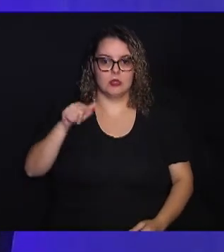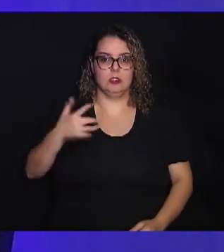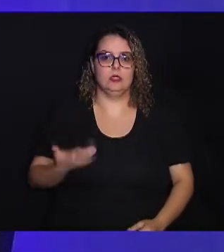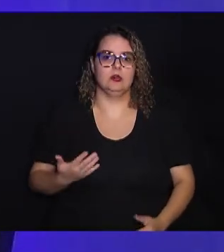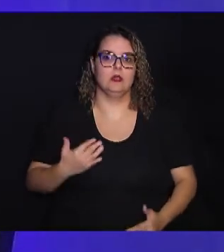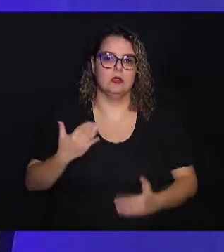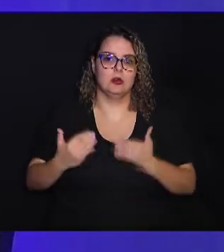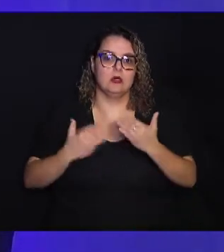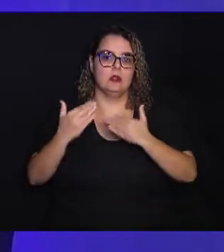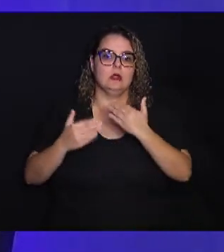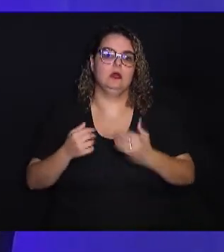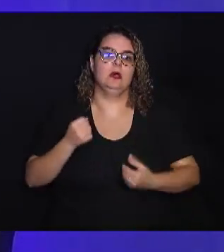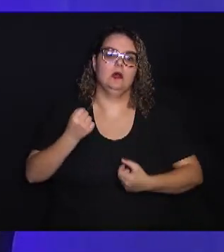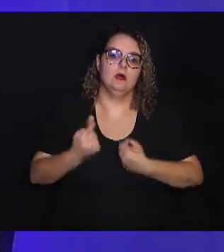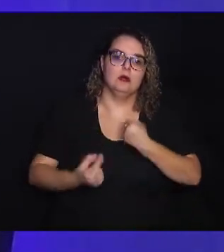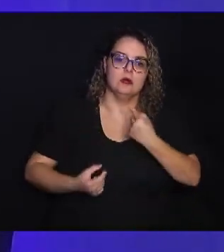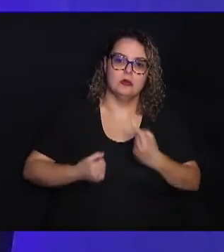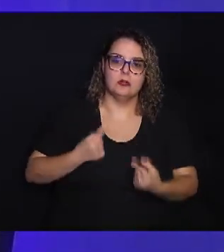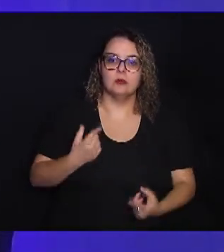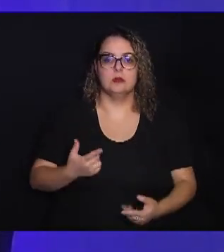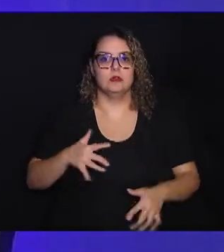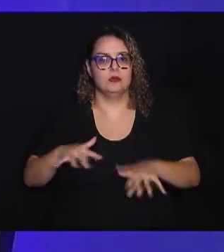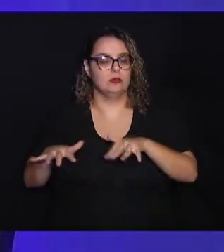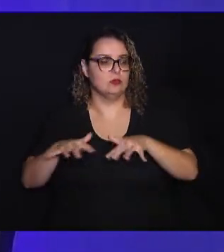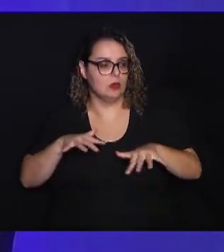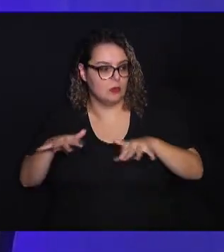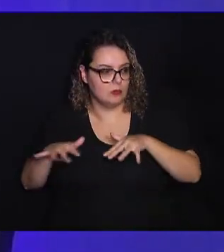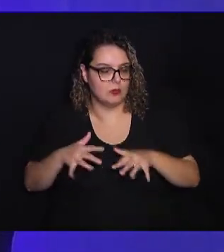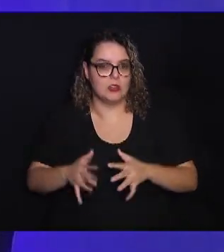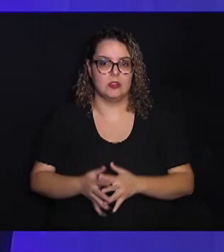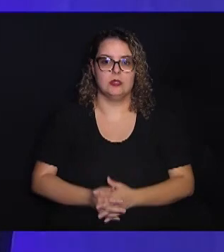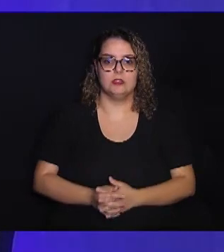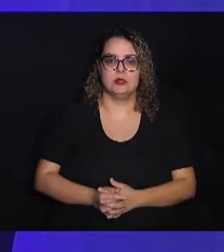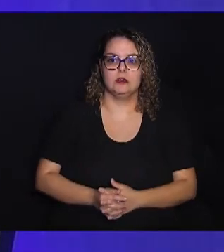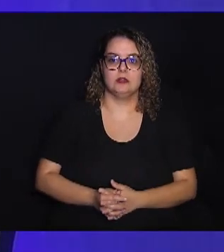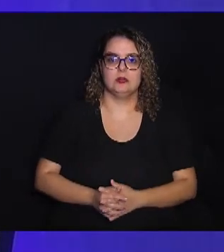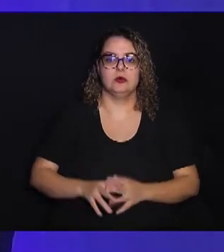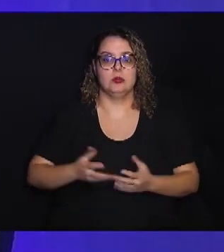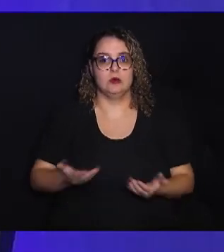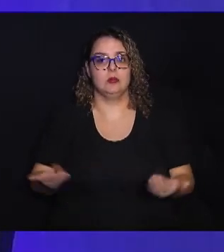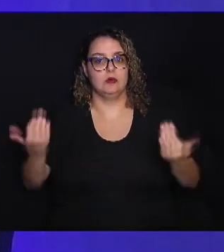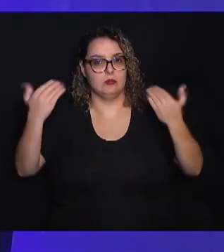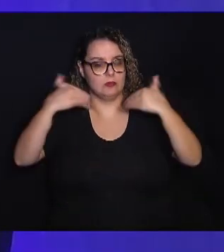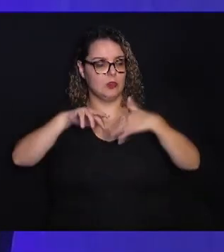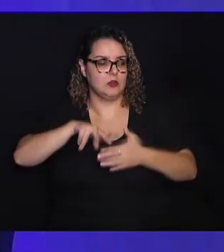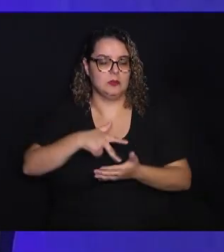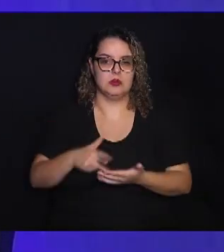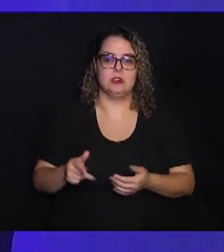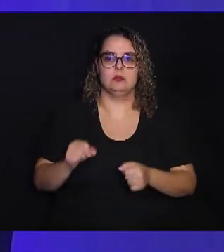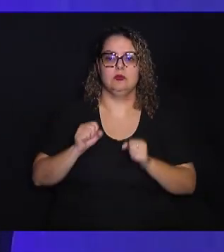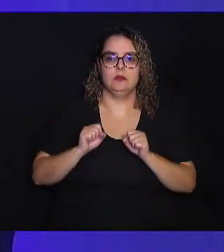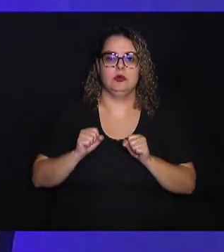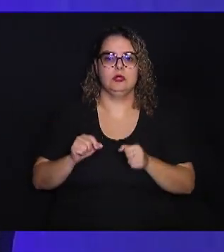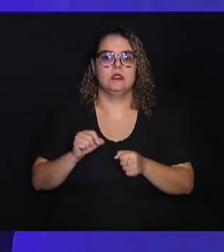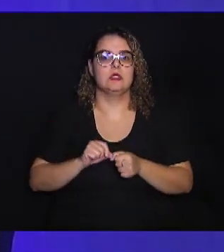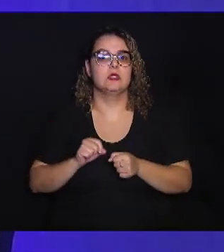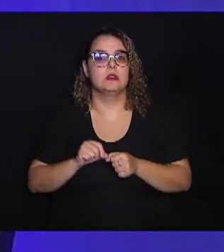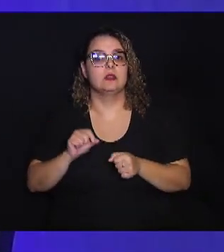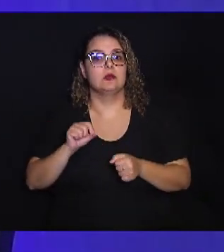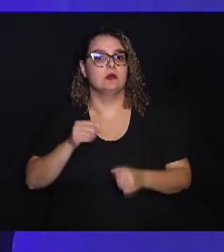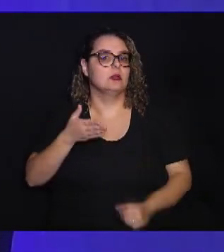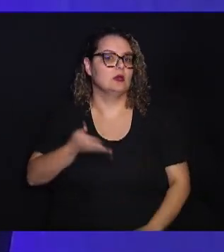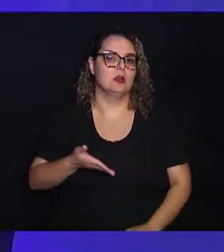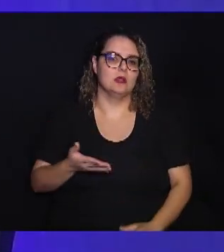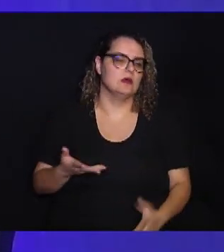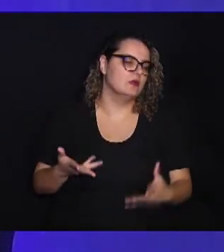desenvolver alguns movimentos que as bailarinas faziam no palco, eles também puderam reproduzir lá, e foi